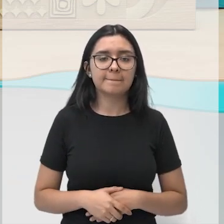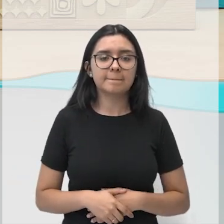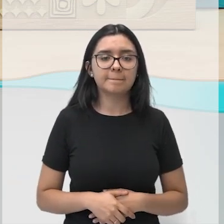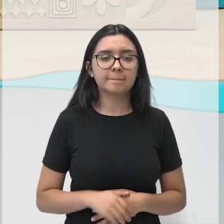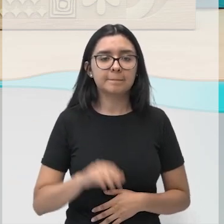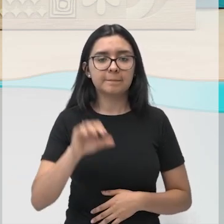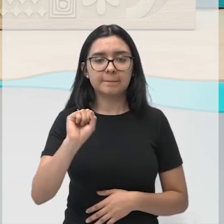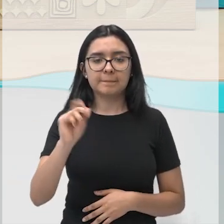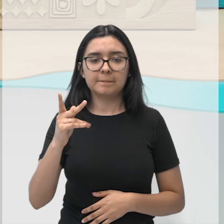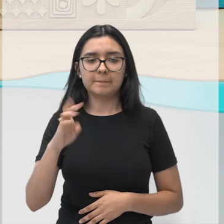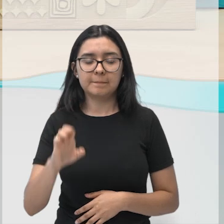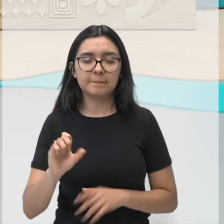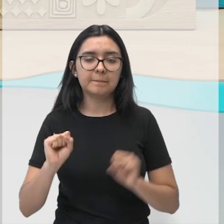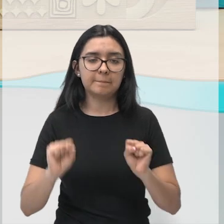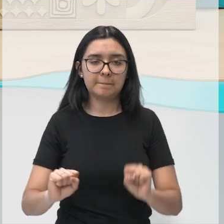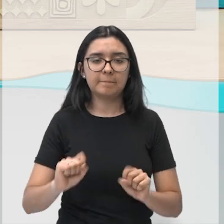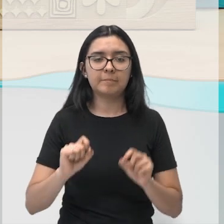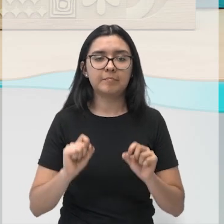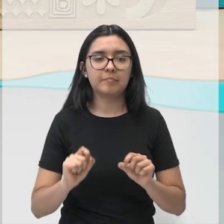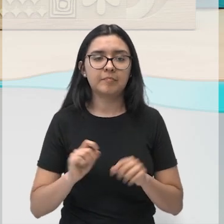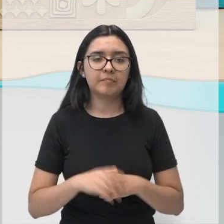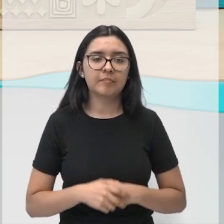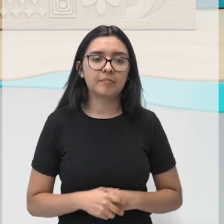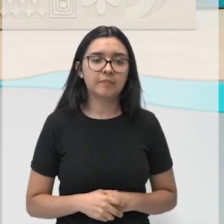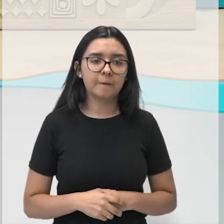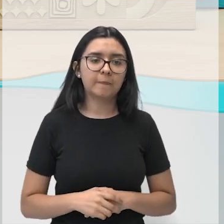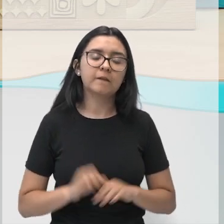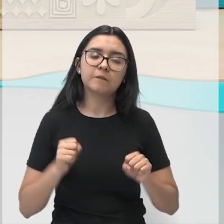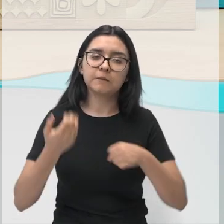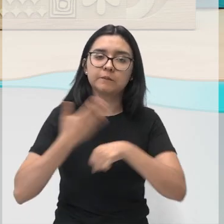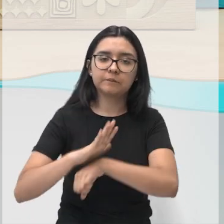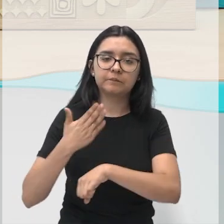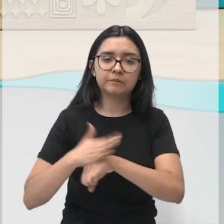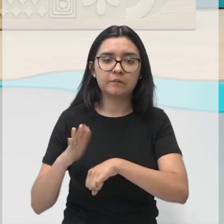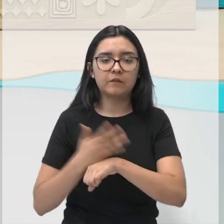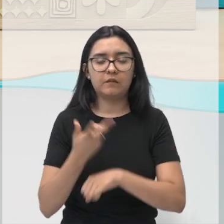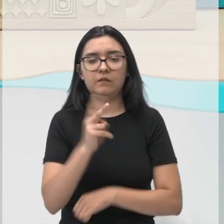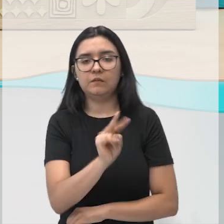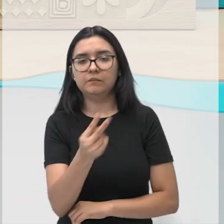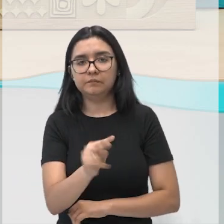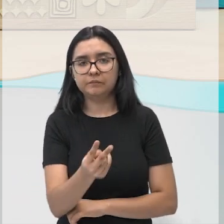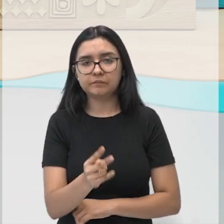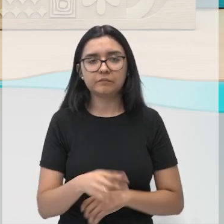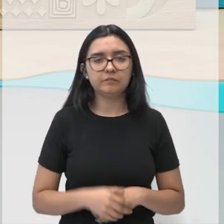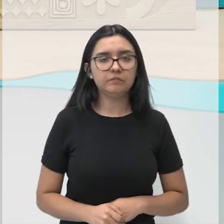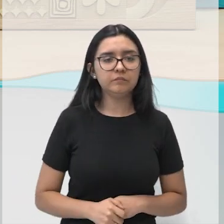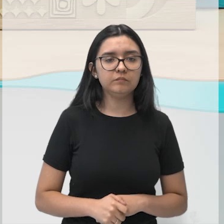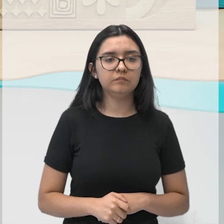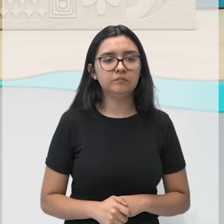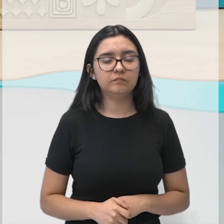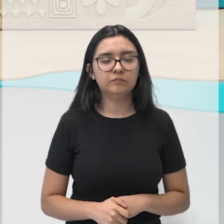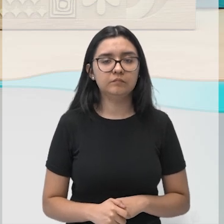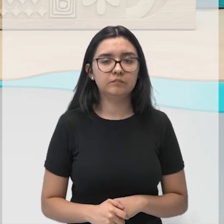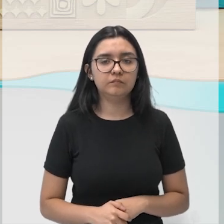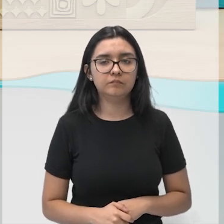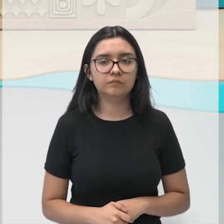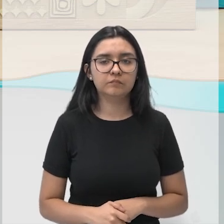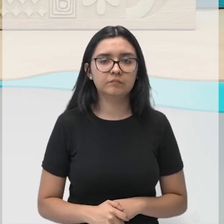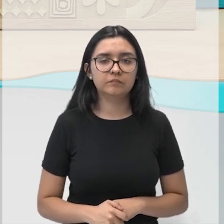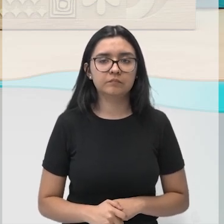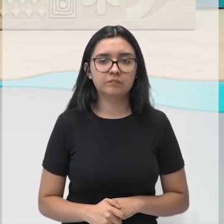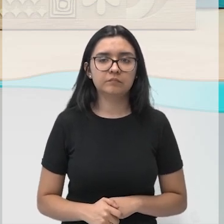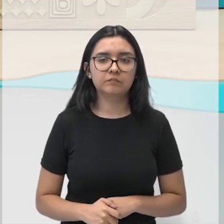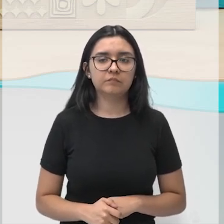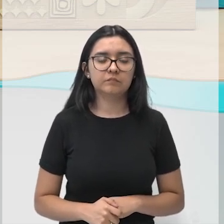she. E aí você pode ficar trabalhando com um e outro, tá bom? Se você souber o nome específico, você coloca o